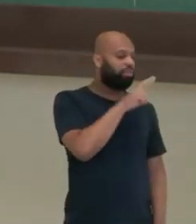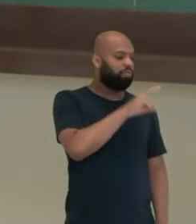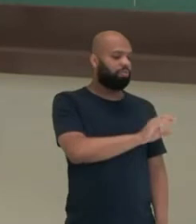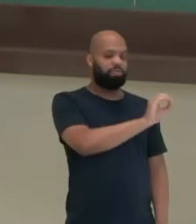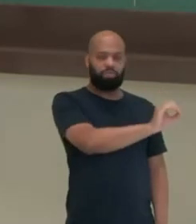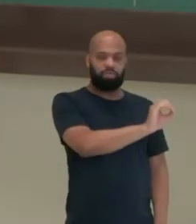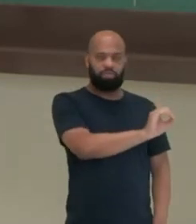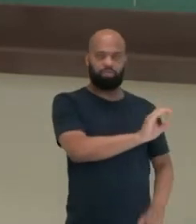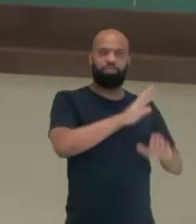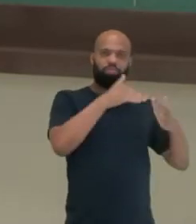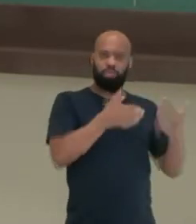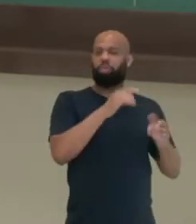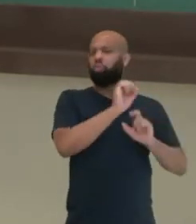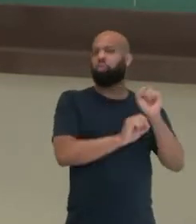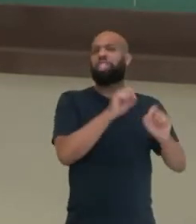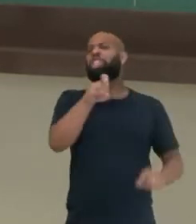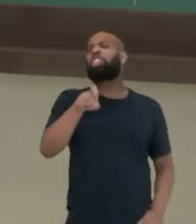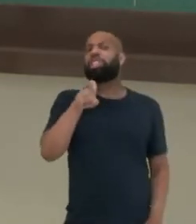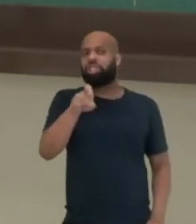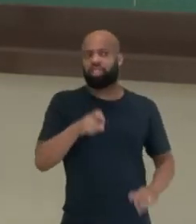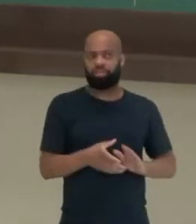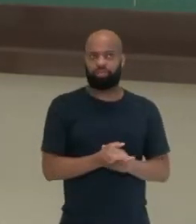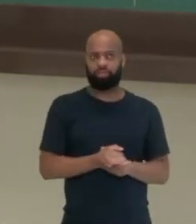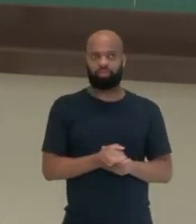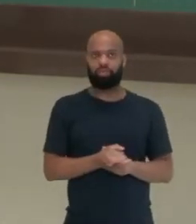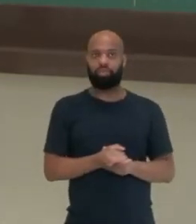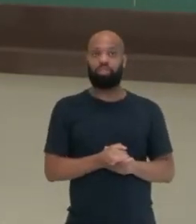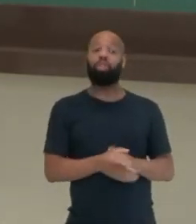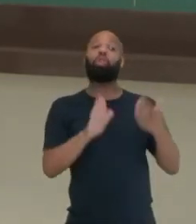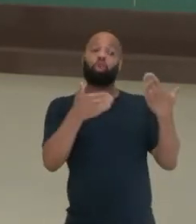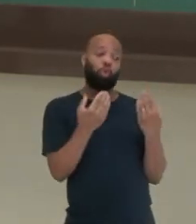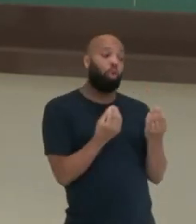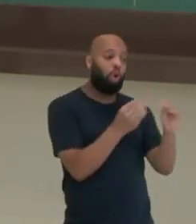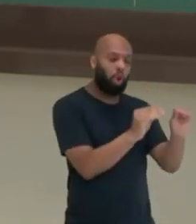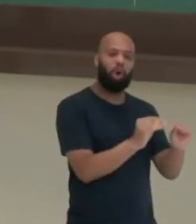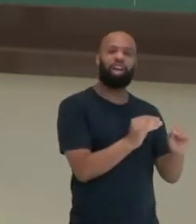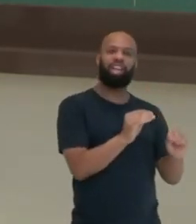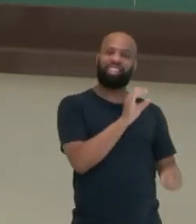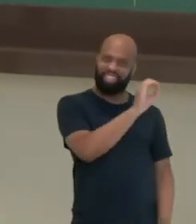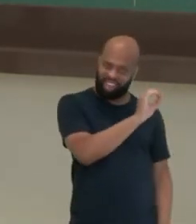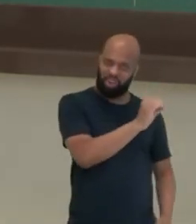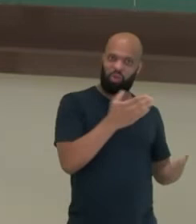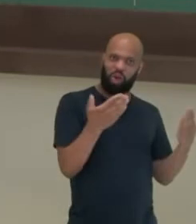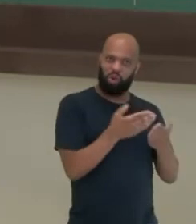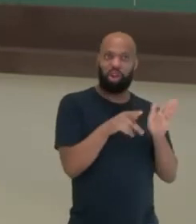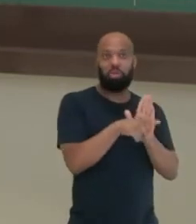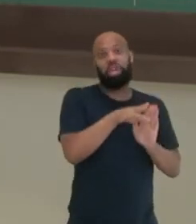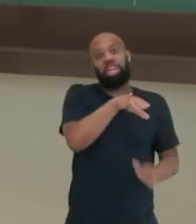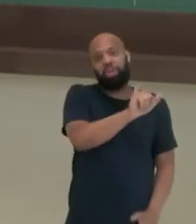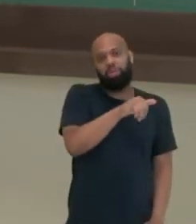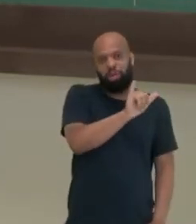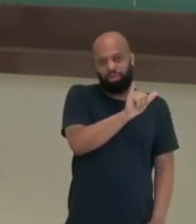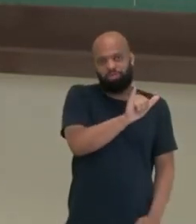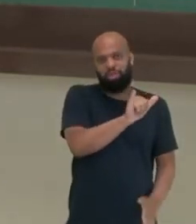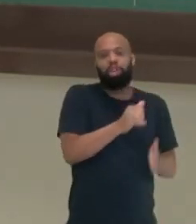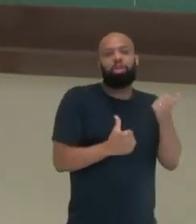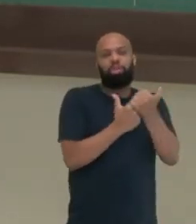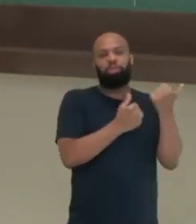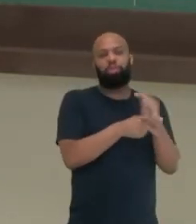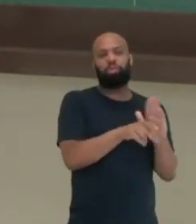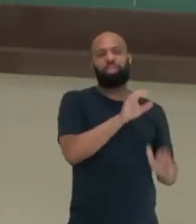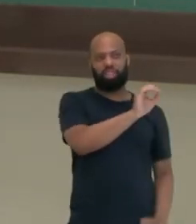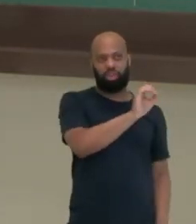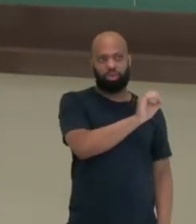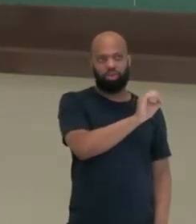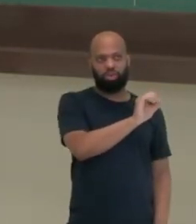conta é 0. O resultado da conta está aqui, ó. Resultado da conta, o y vale 0. Então, ele quer saber qual é o número que eu